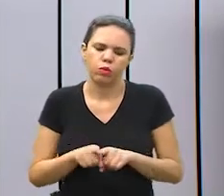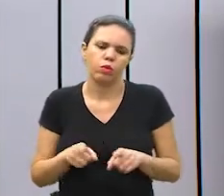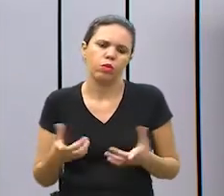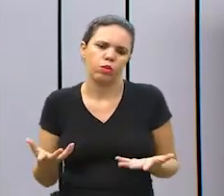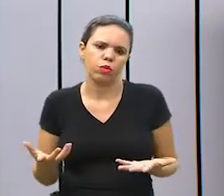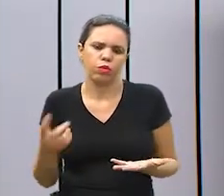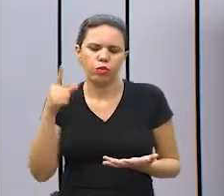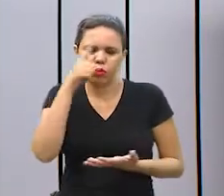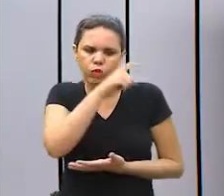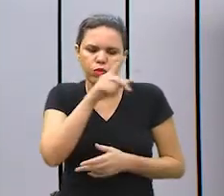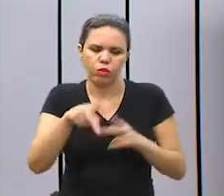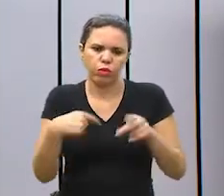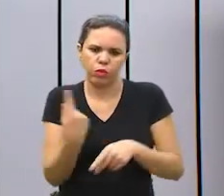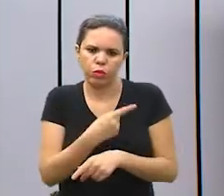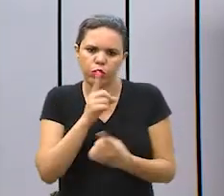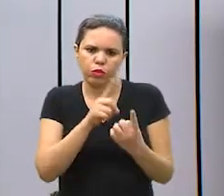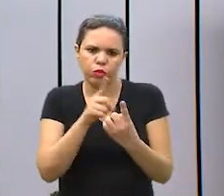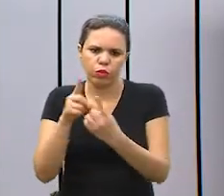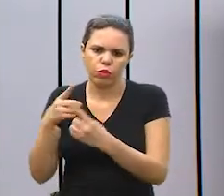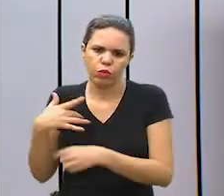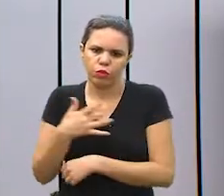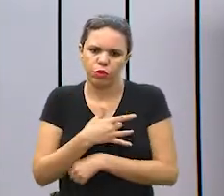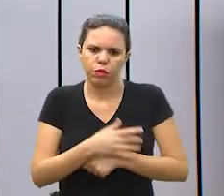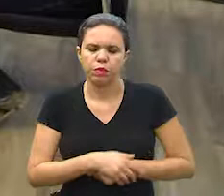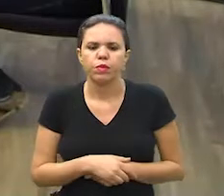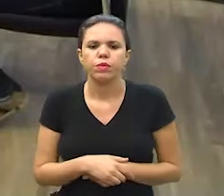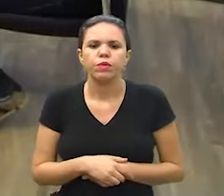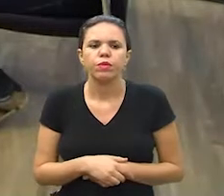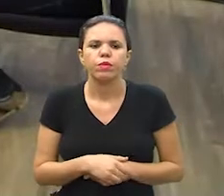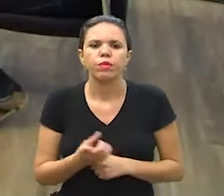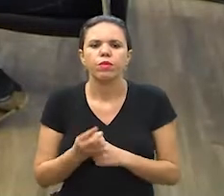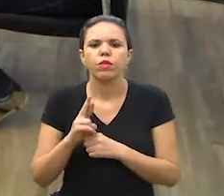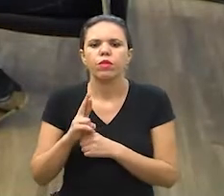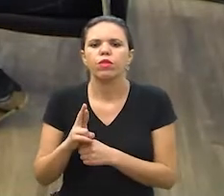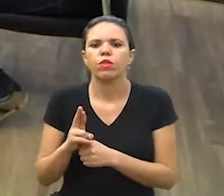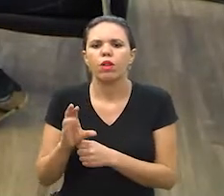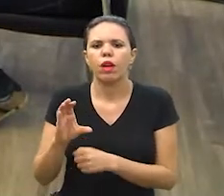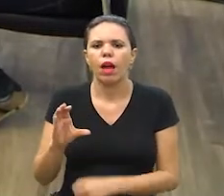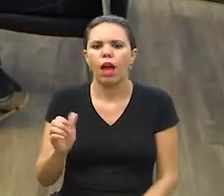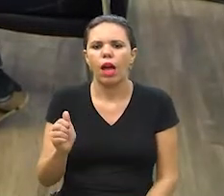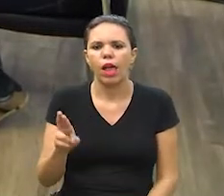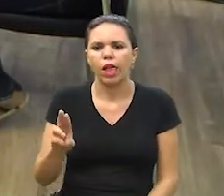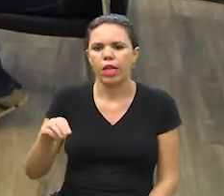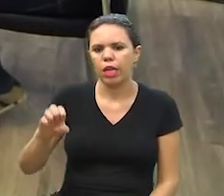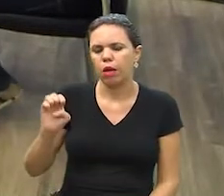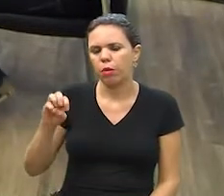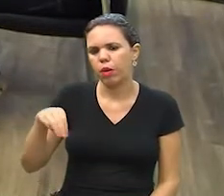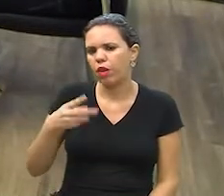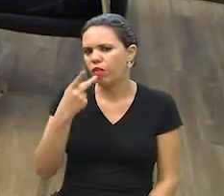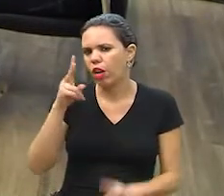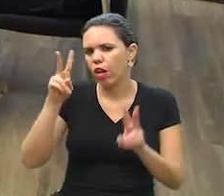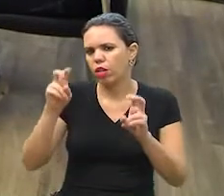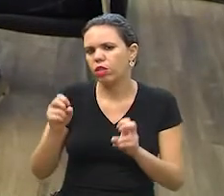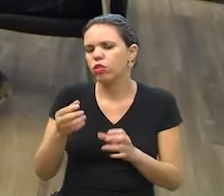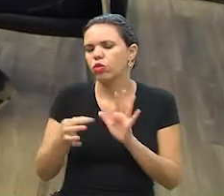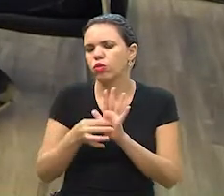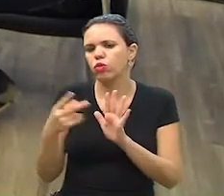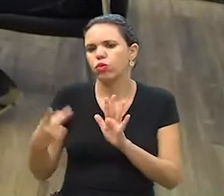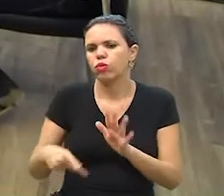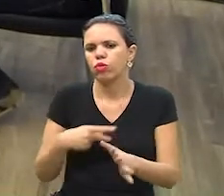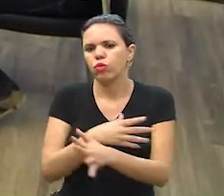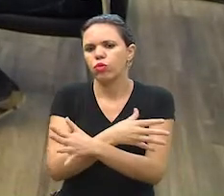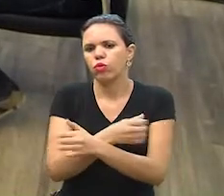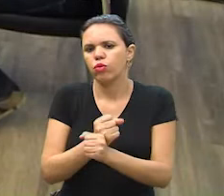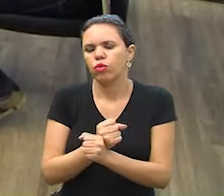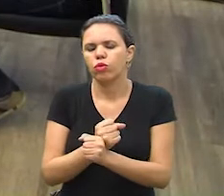prejudicial, né, ao nosso serviço de saúde. Doutora Carmen, eu já quero ouvi-la sobre lockdown, a parte da